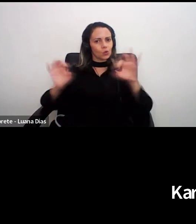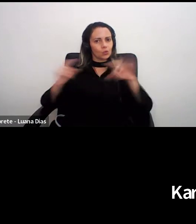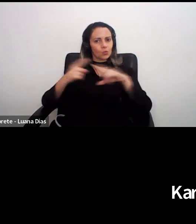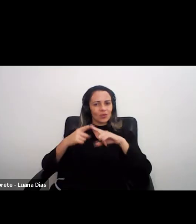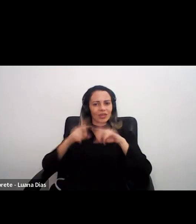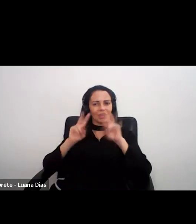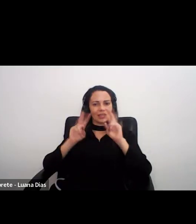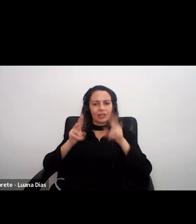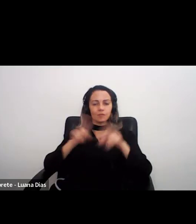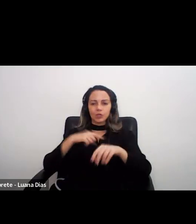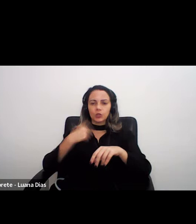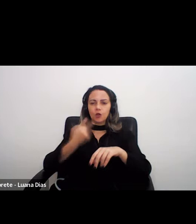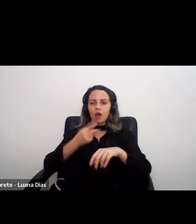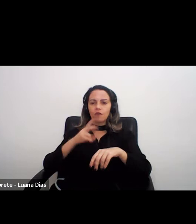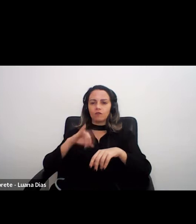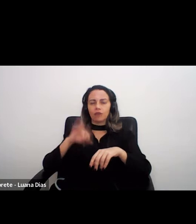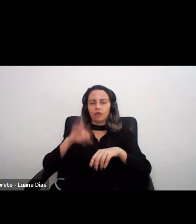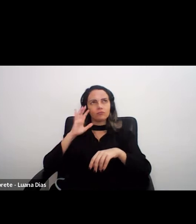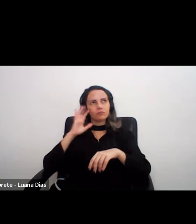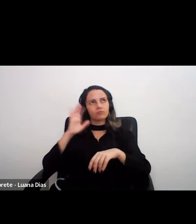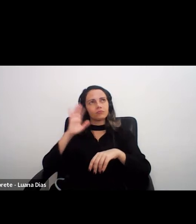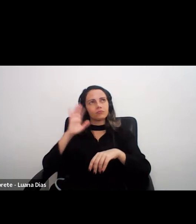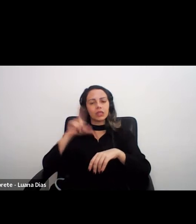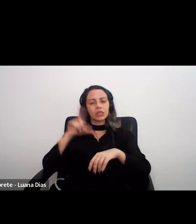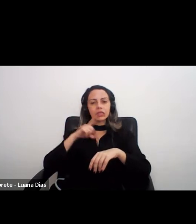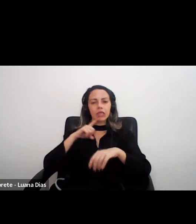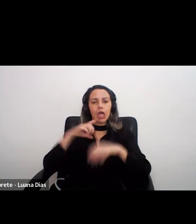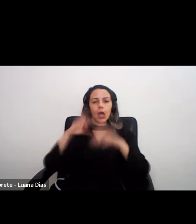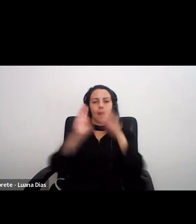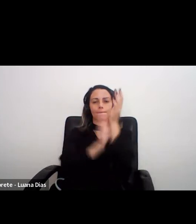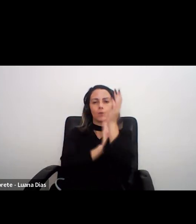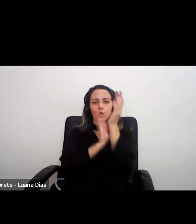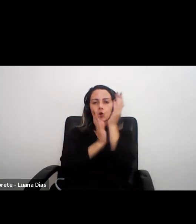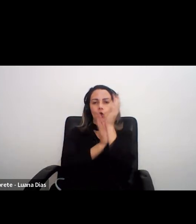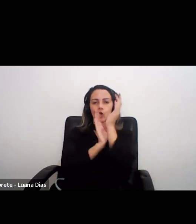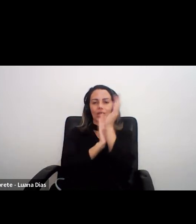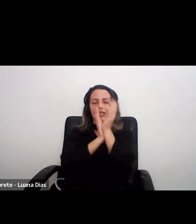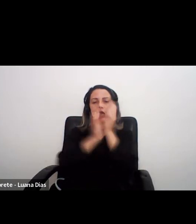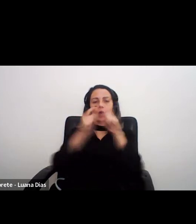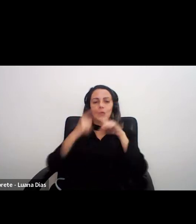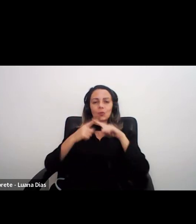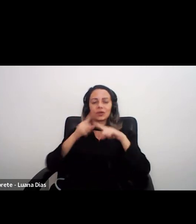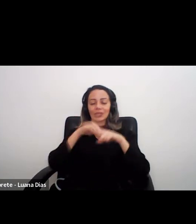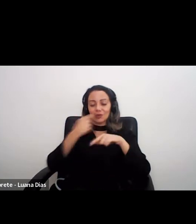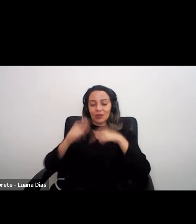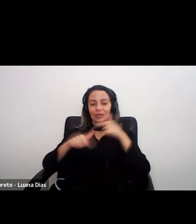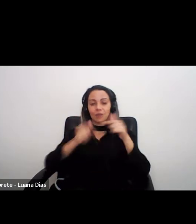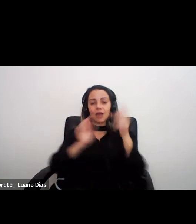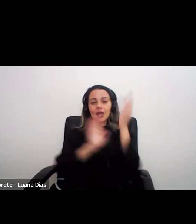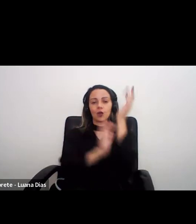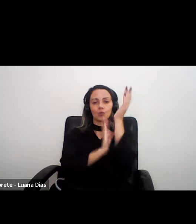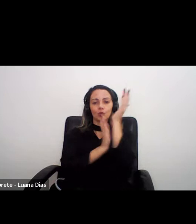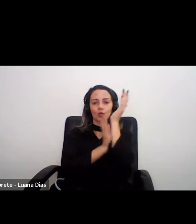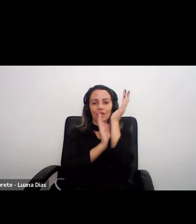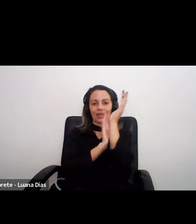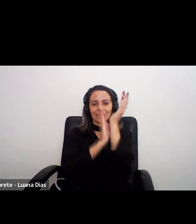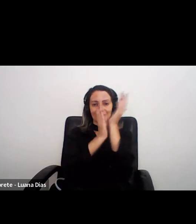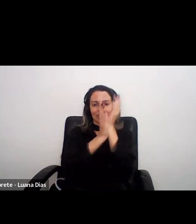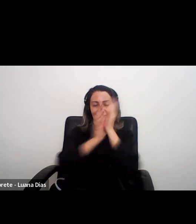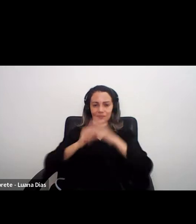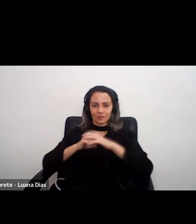a gente vai sempre ficar com a ideia de uma burocracia, porque é com a burocracia que a gente trabalha. Né? O juiz,